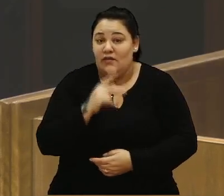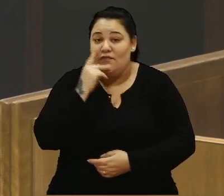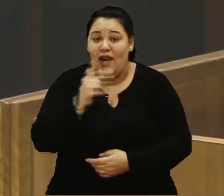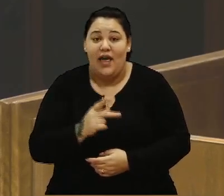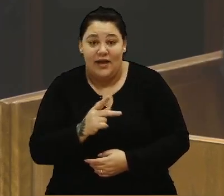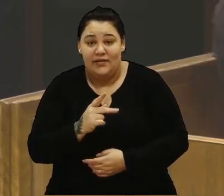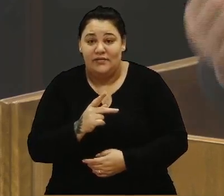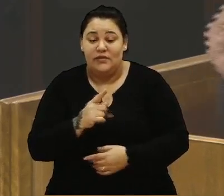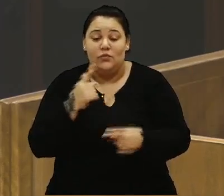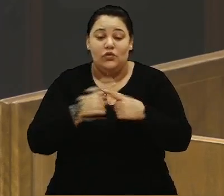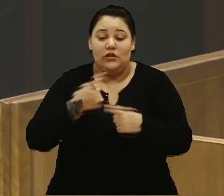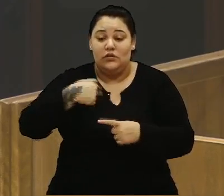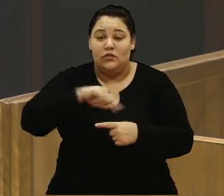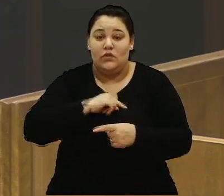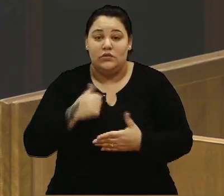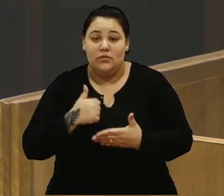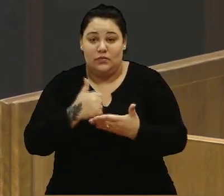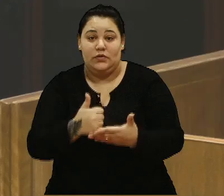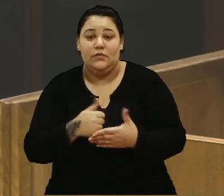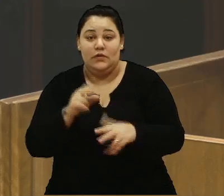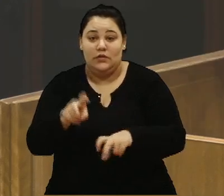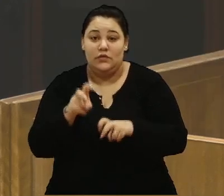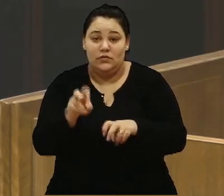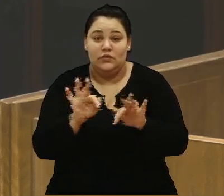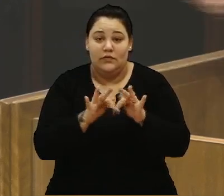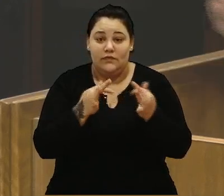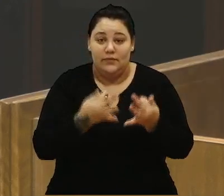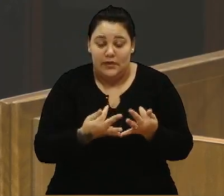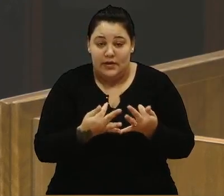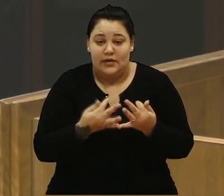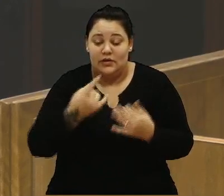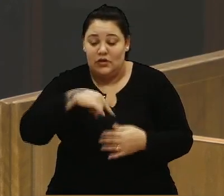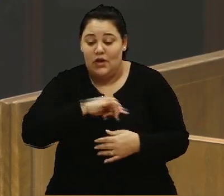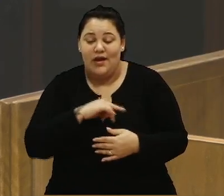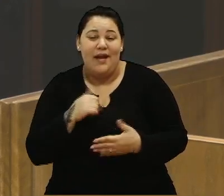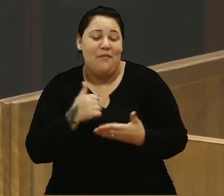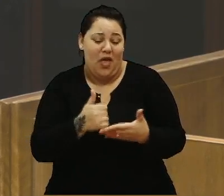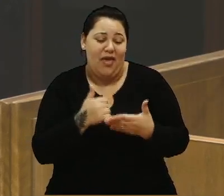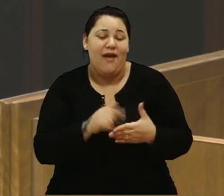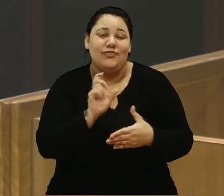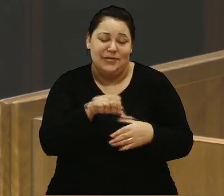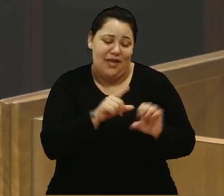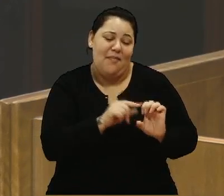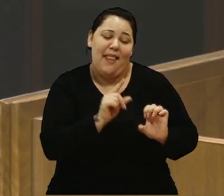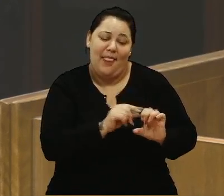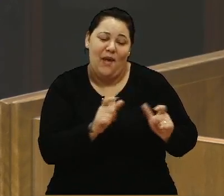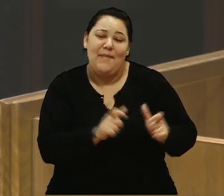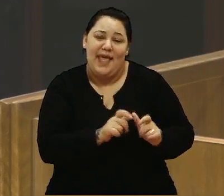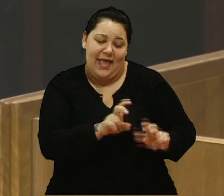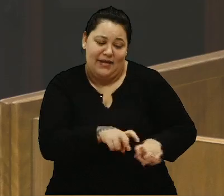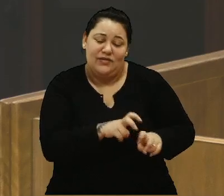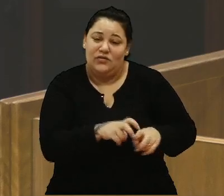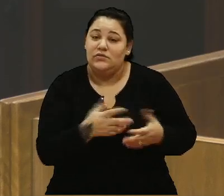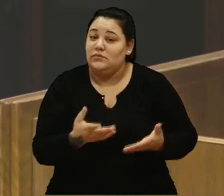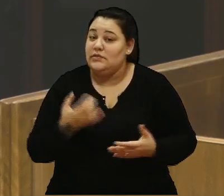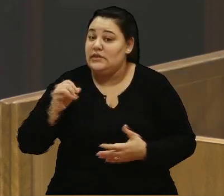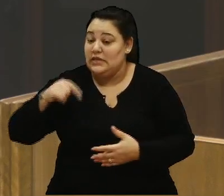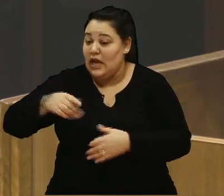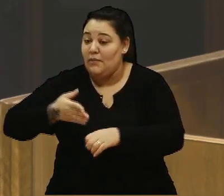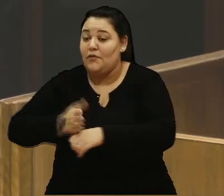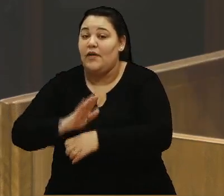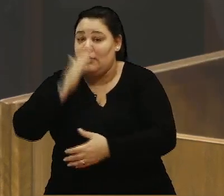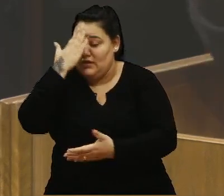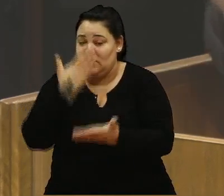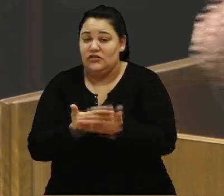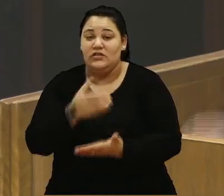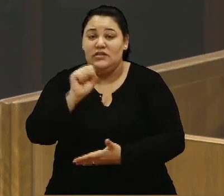não, porque nós apoiamos a agricultura familiar, nós apoiamos o pequeno agricultor. Não, se isso aqui for aprovado, dá para acreditar